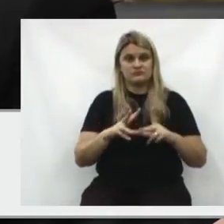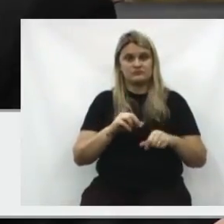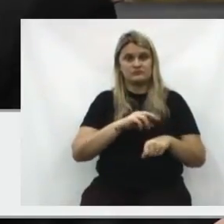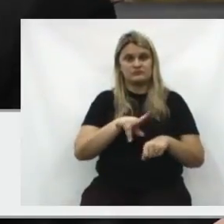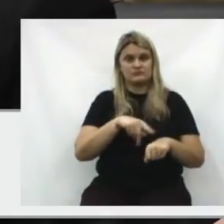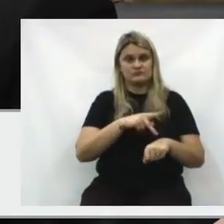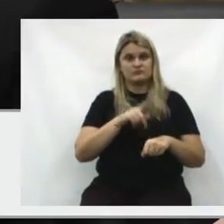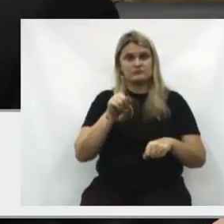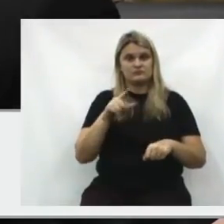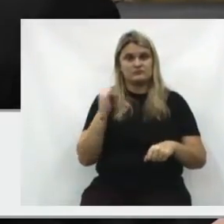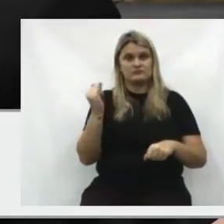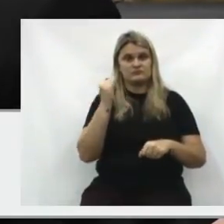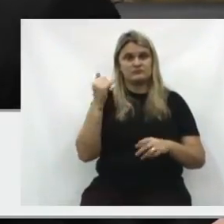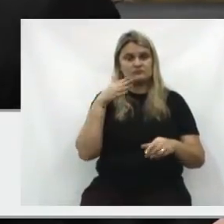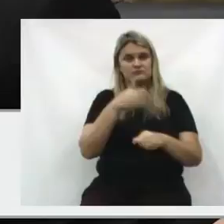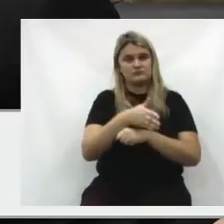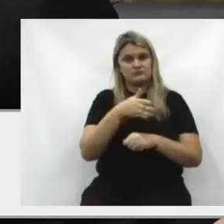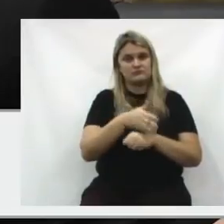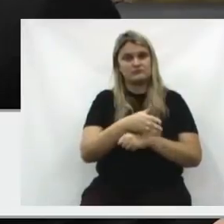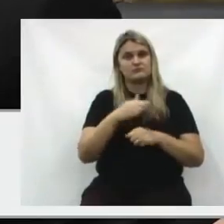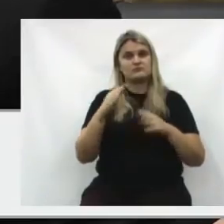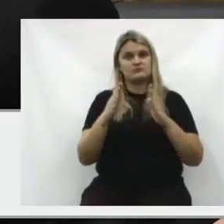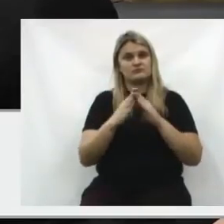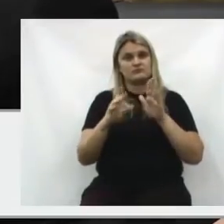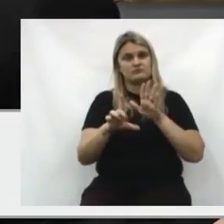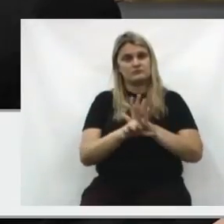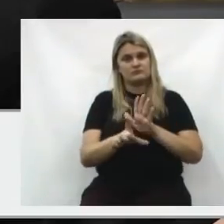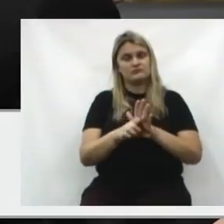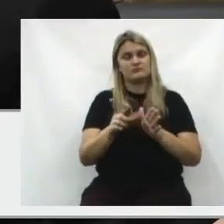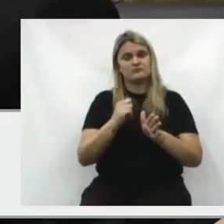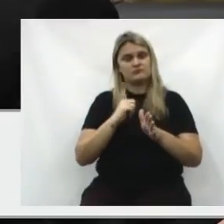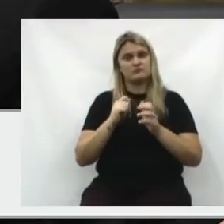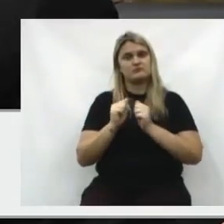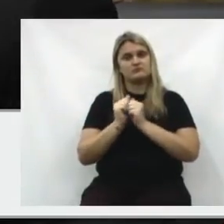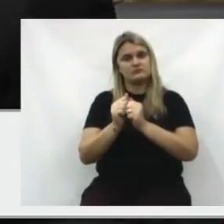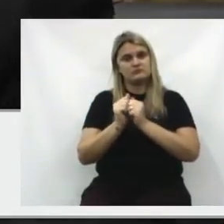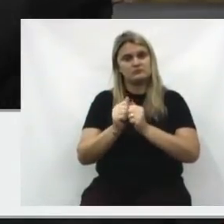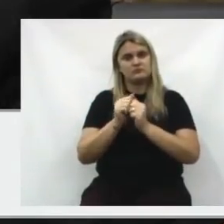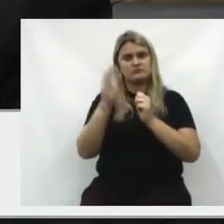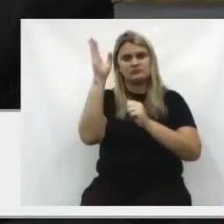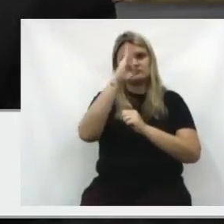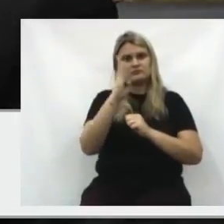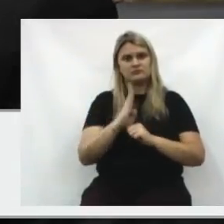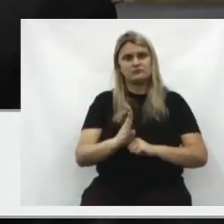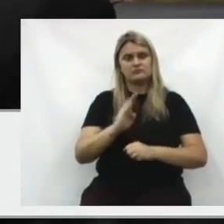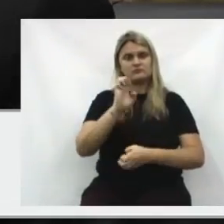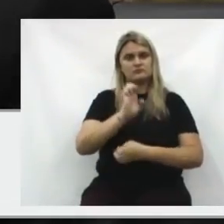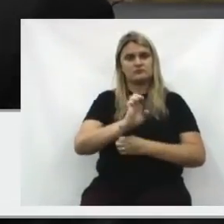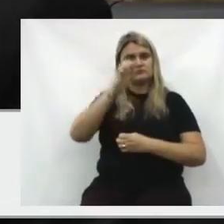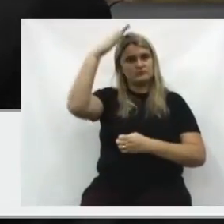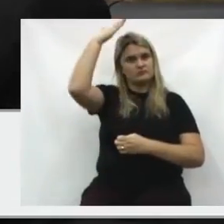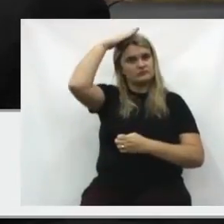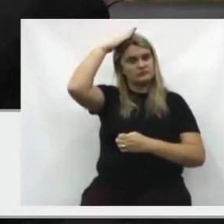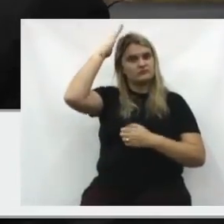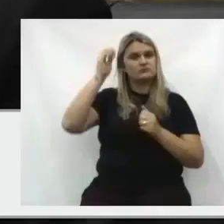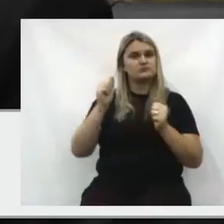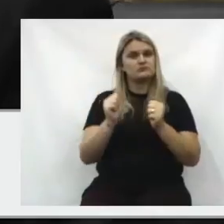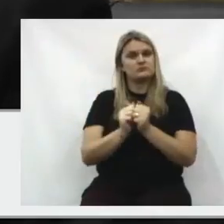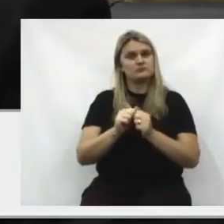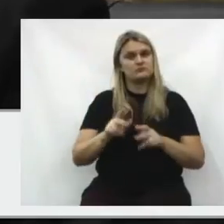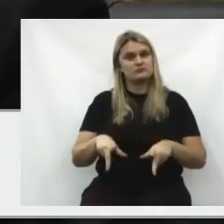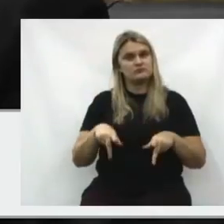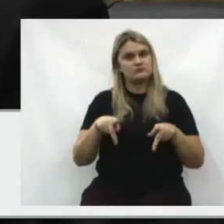nessa mobilização nacional, é importante a participação que esse Poder Legislativo e com os demais Poderes Legislativos do Brasil, do